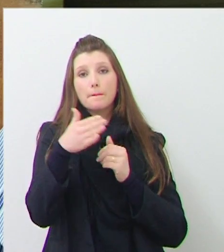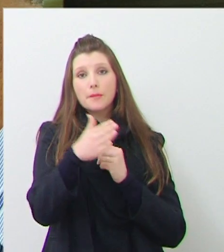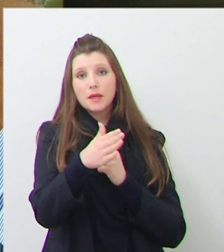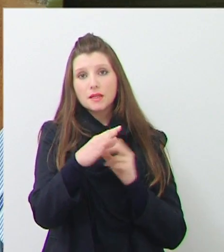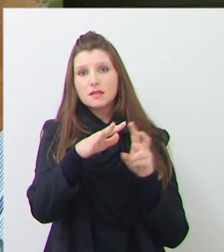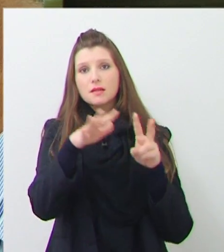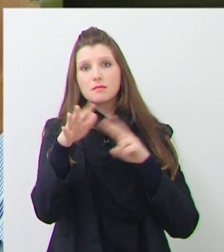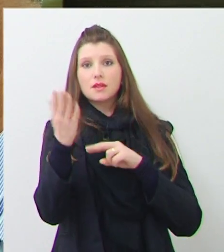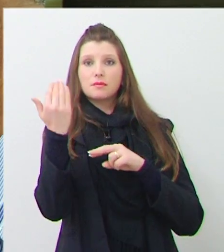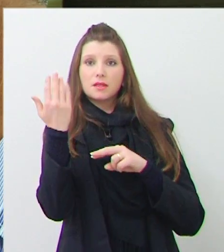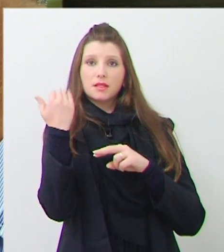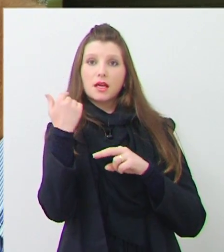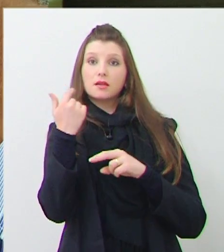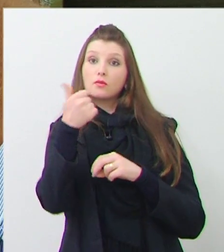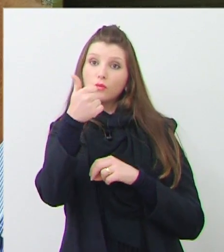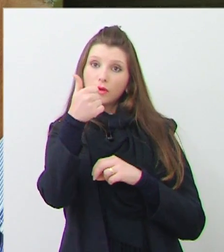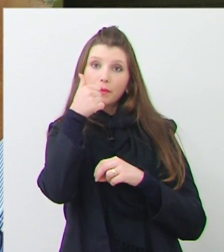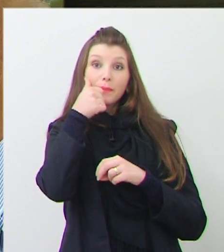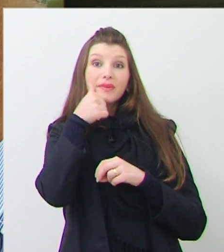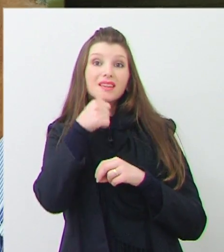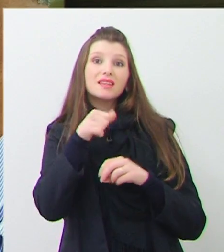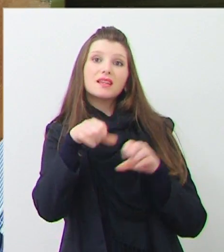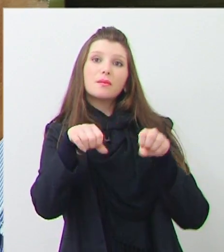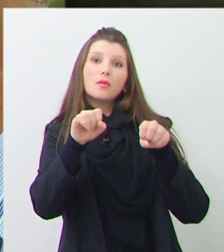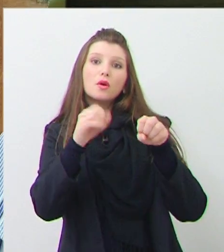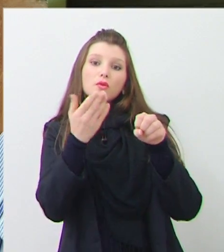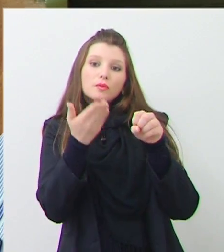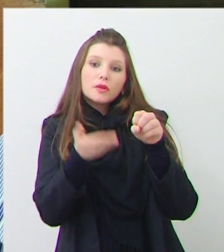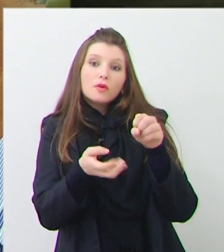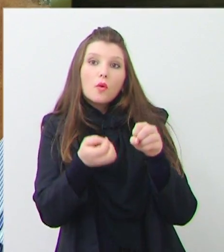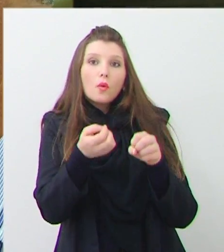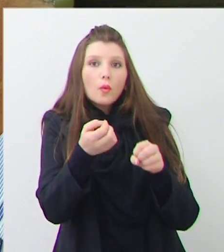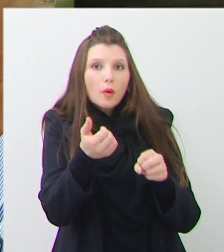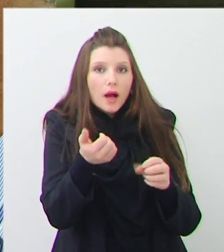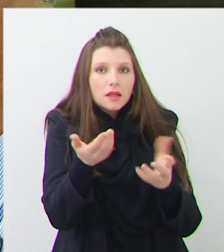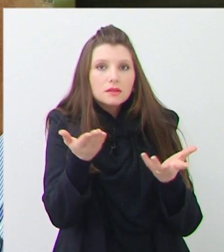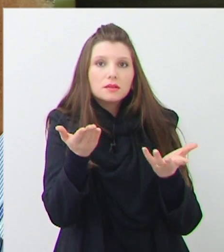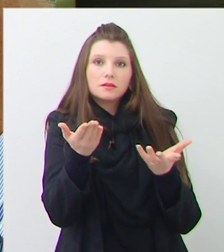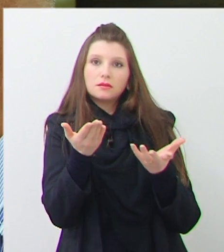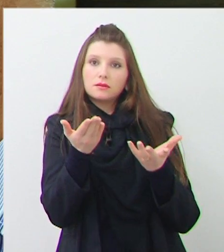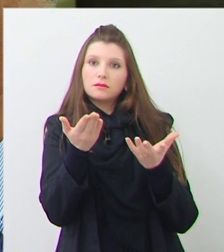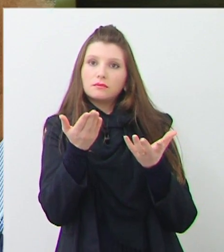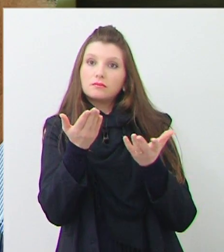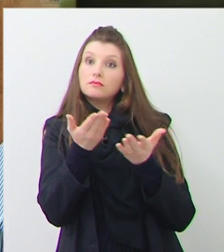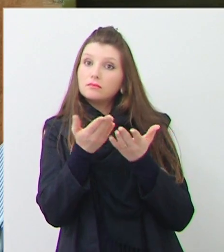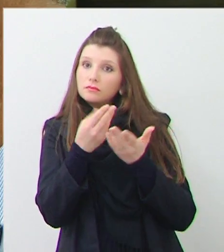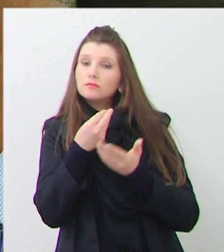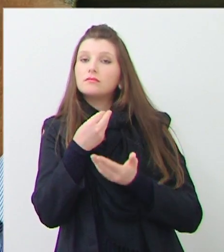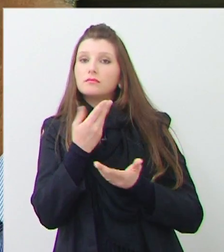semana passada, uma motoqueira caiu e quase um carro veio atropelar. Então,